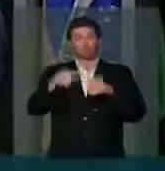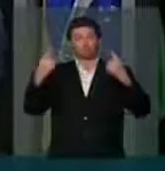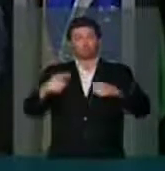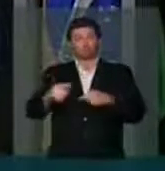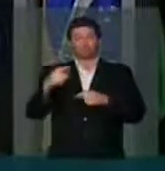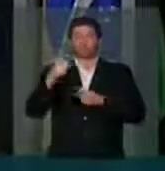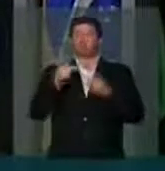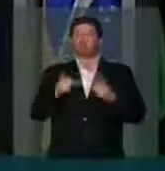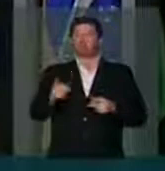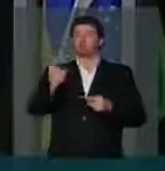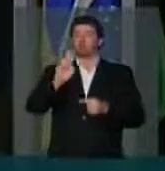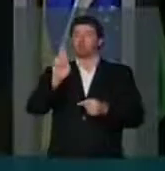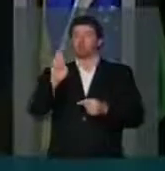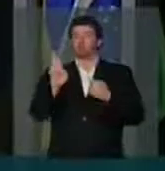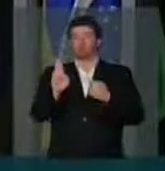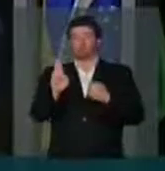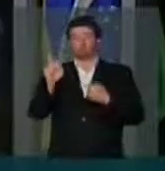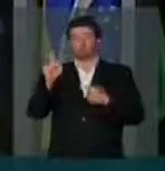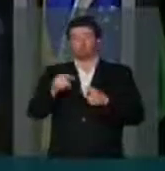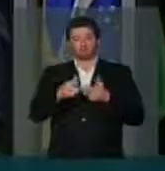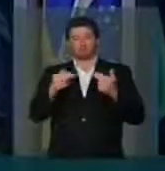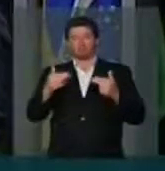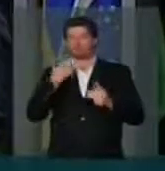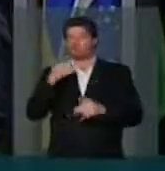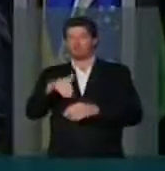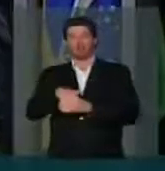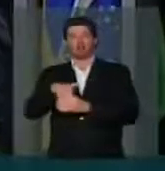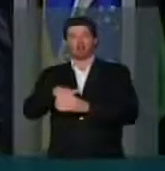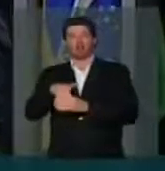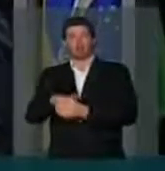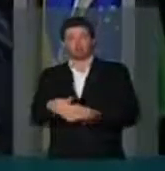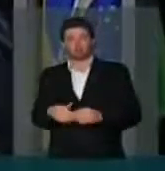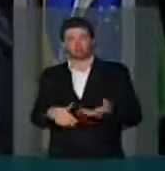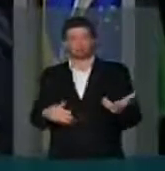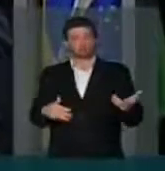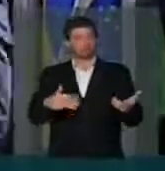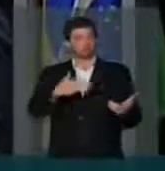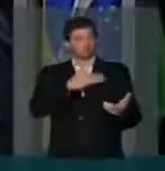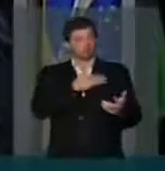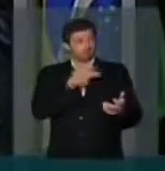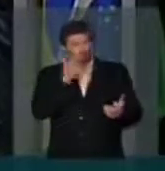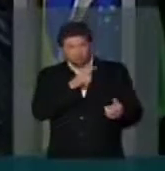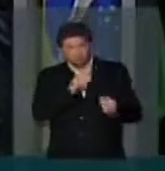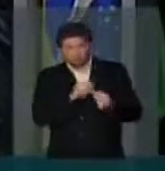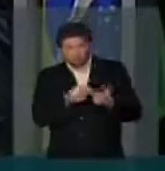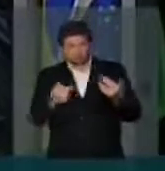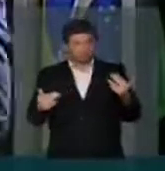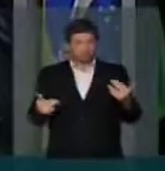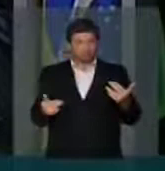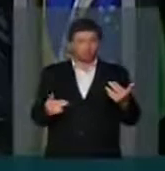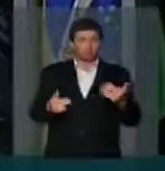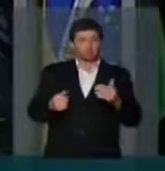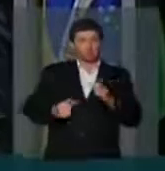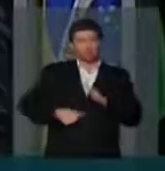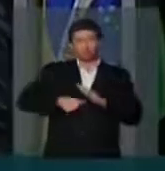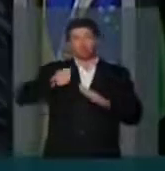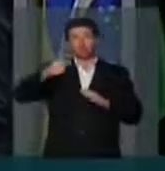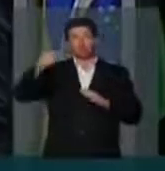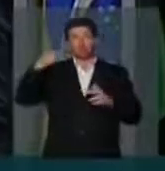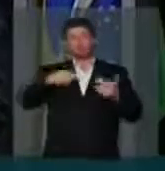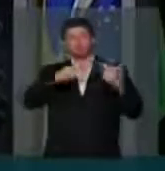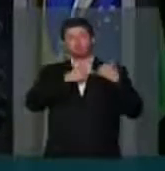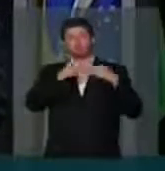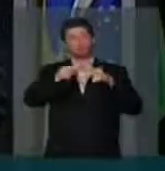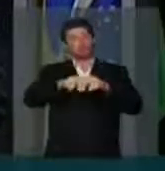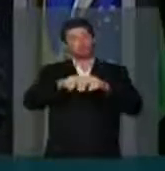Real e diz que era uma medida eleitoreira. Se o Lula ainda conseguiu fazer alguma coisa no seu primeiro mandato, foi